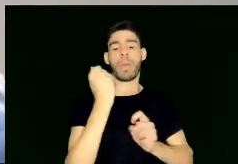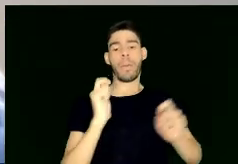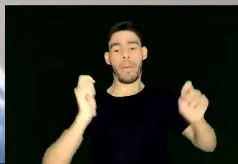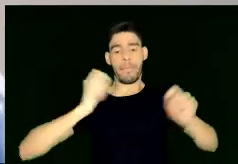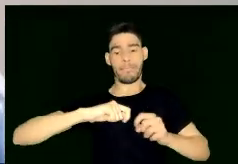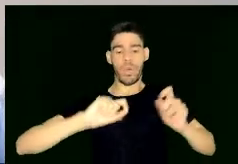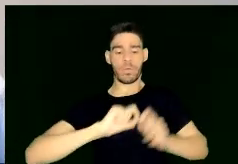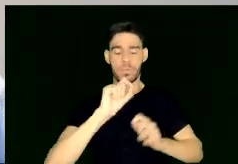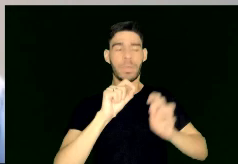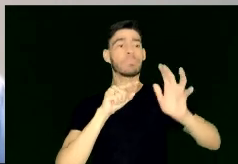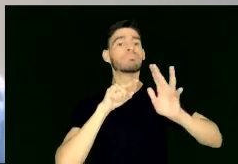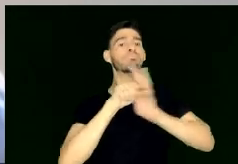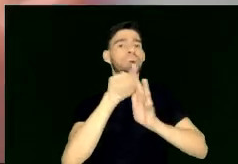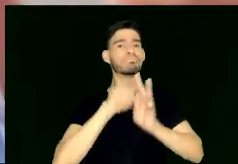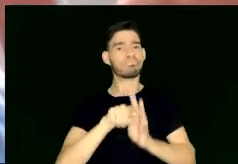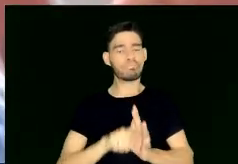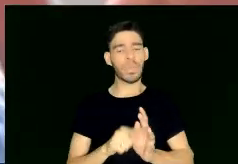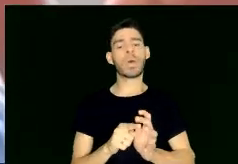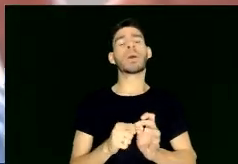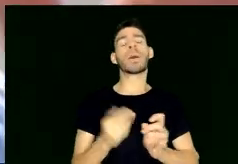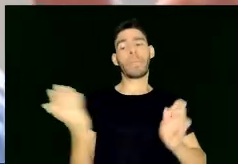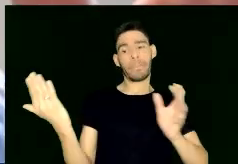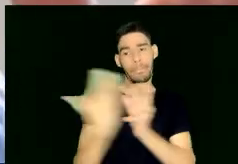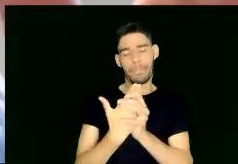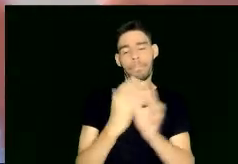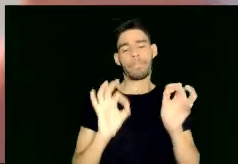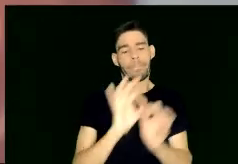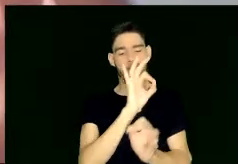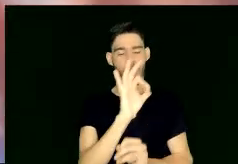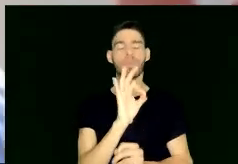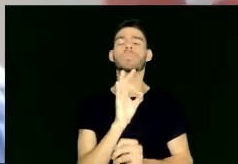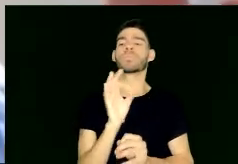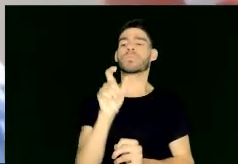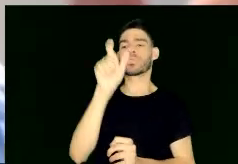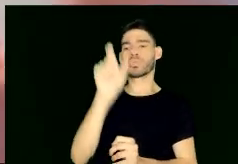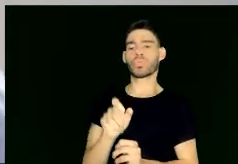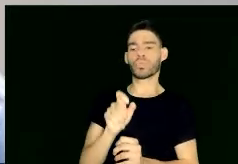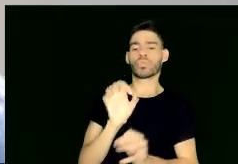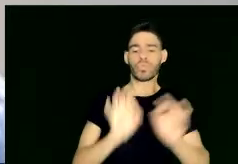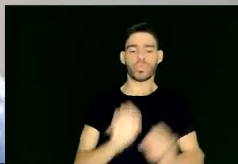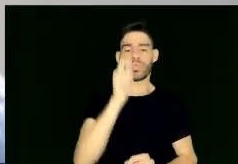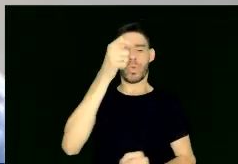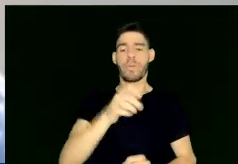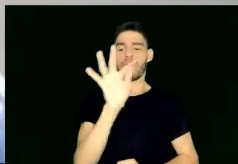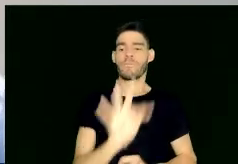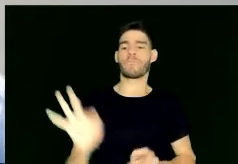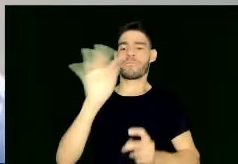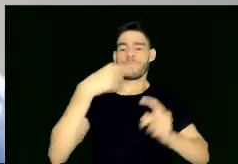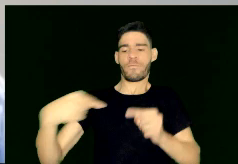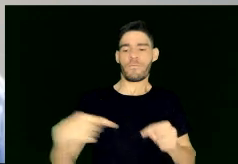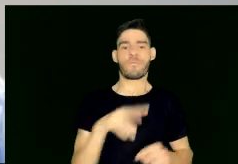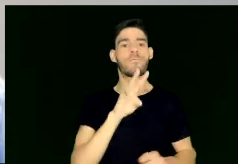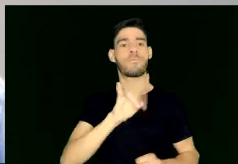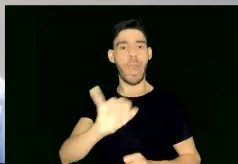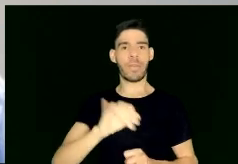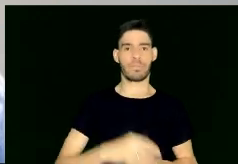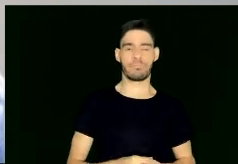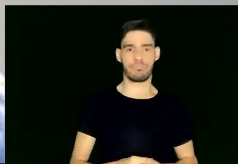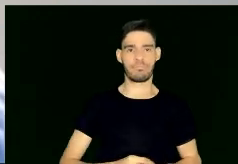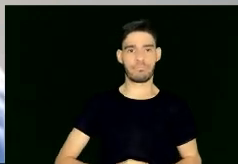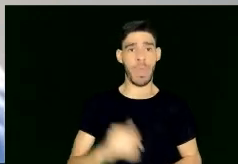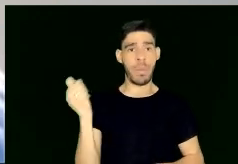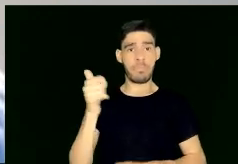de patente, poderão ser questionadas perante o Judiciário, e serão os juízes federais que vão dirimir essas